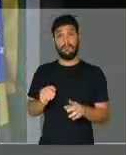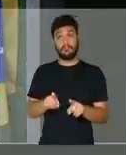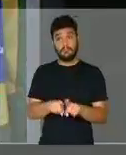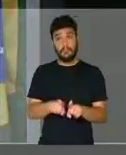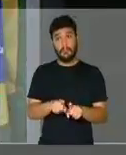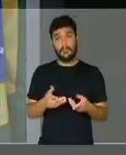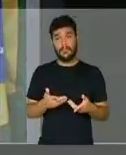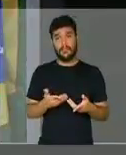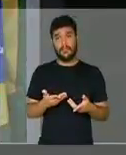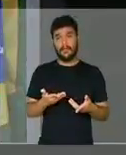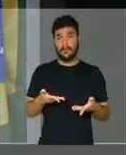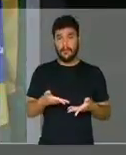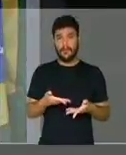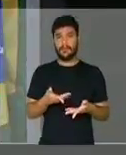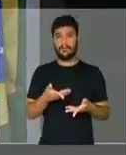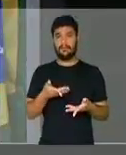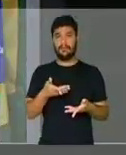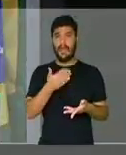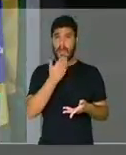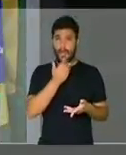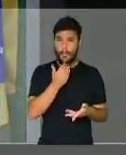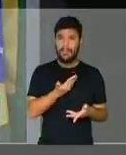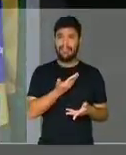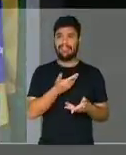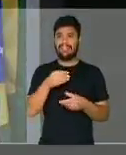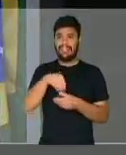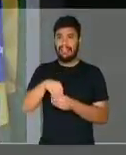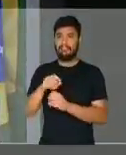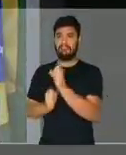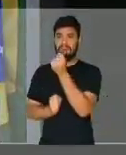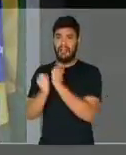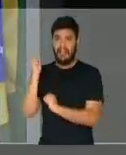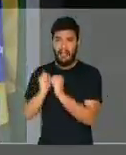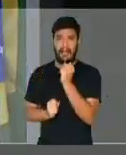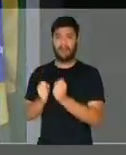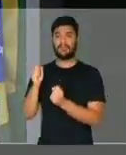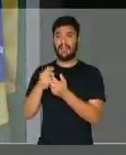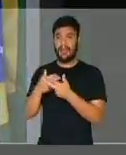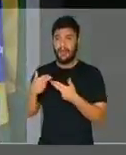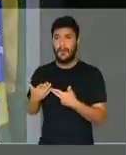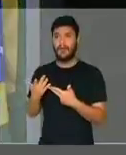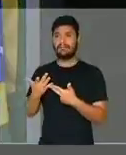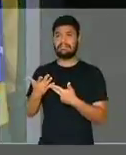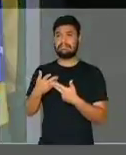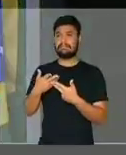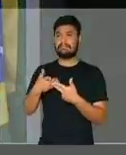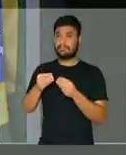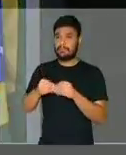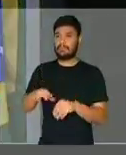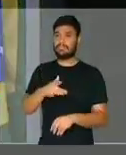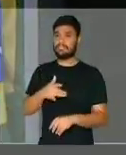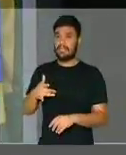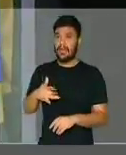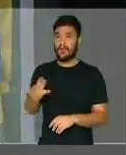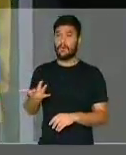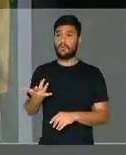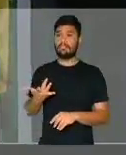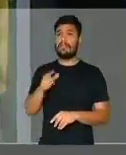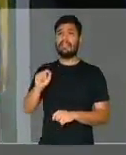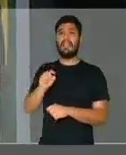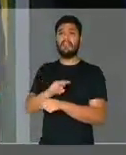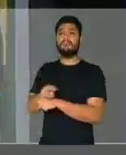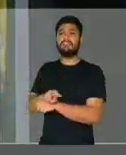alimentares passa por vários processos industriais alheios ao consumidor, é dever estatal, é